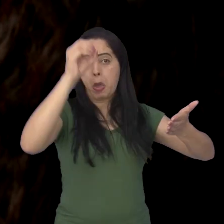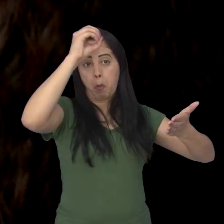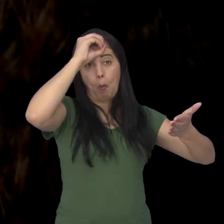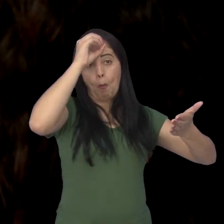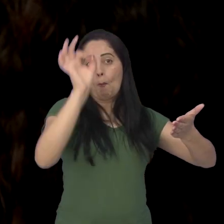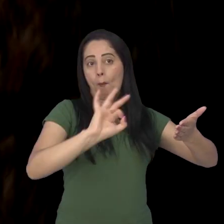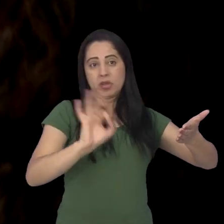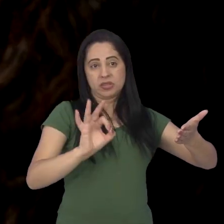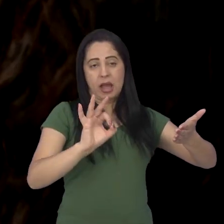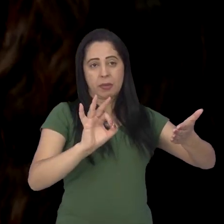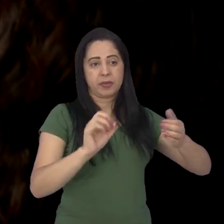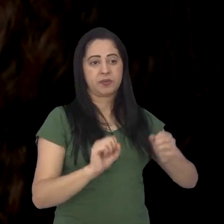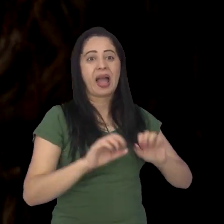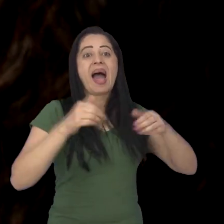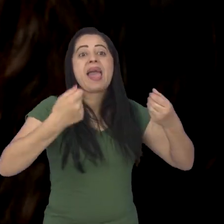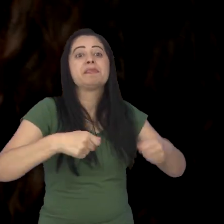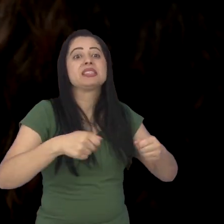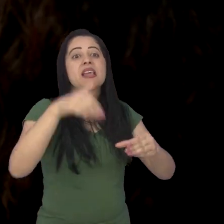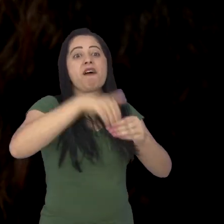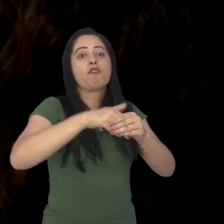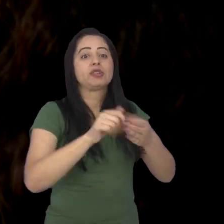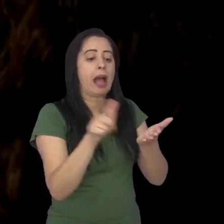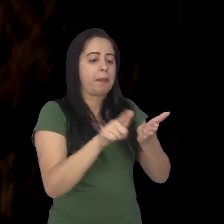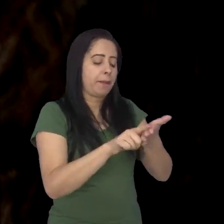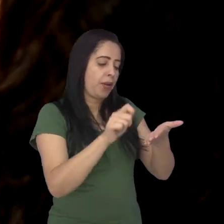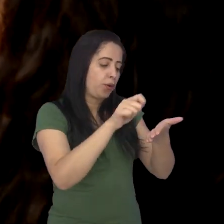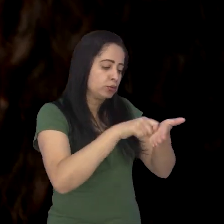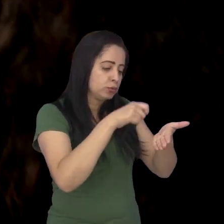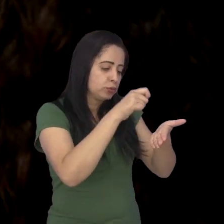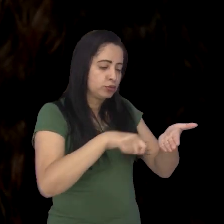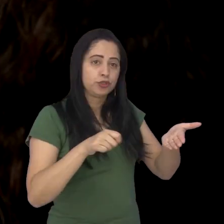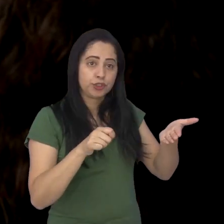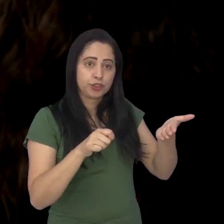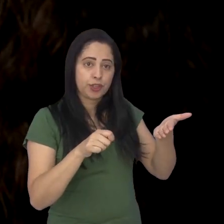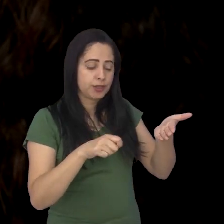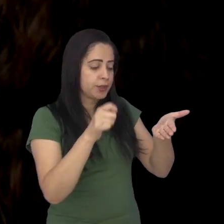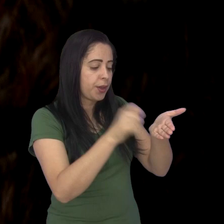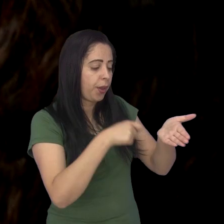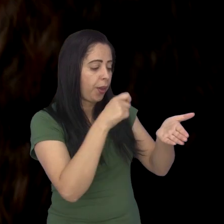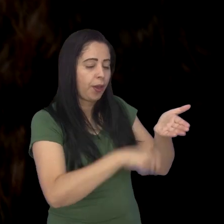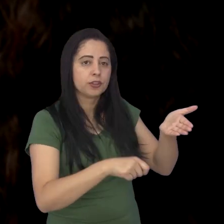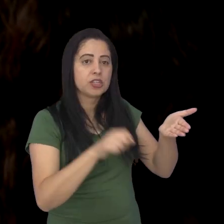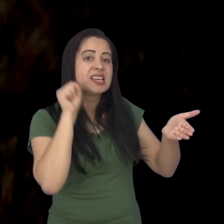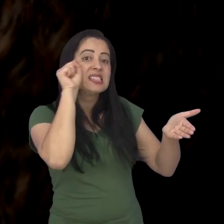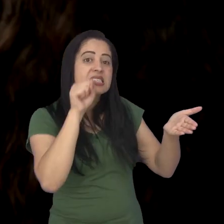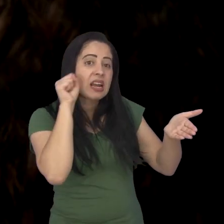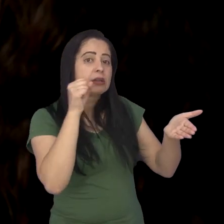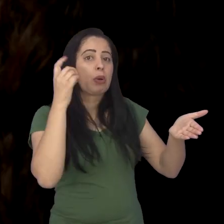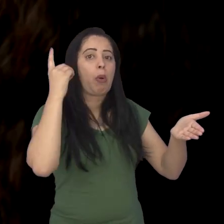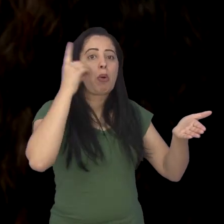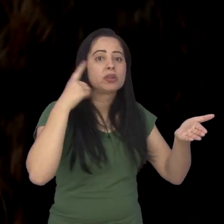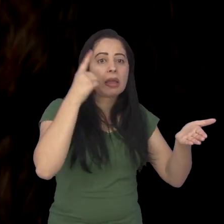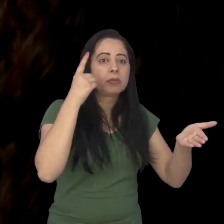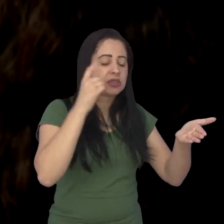era voto no papel, a gente tinha que ler e fazer um xizinho no nome, ou escrever o nome do candidato a deputado, a senador ou vereador,